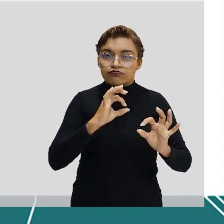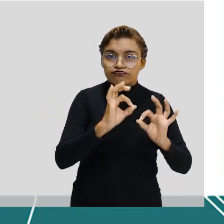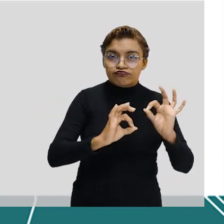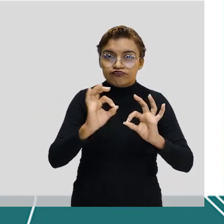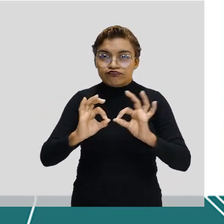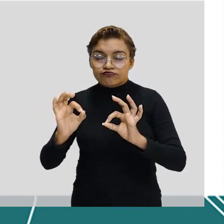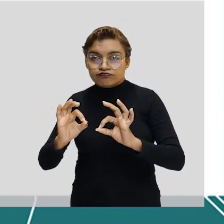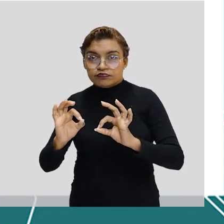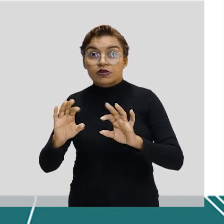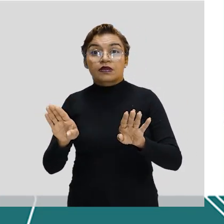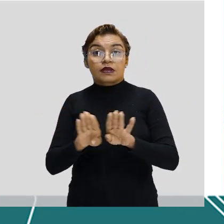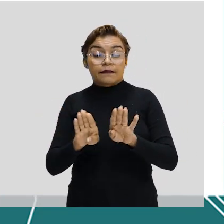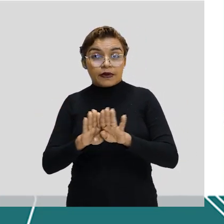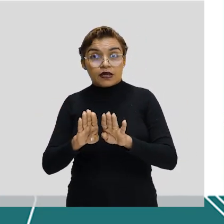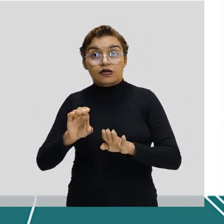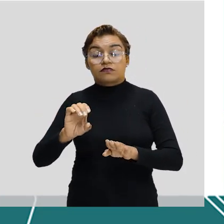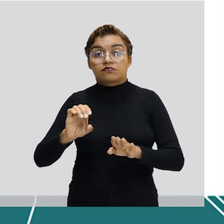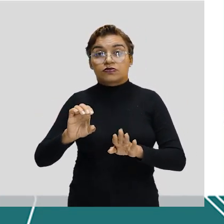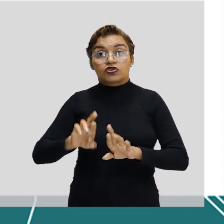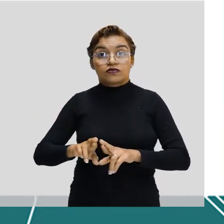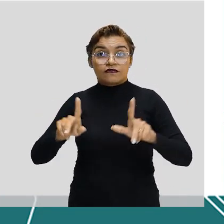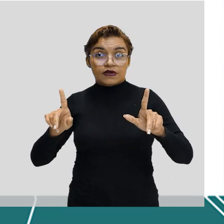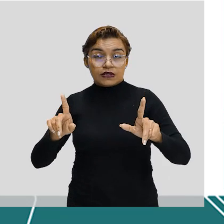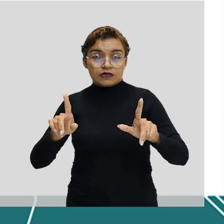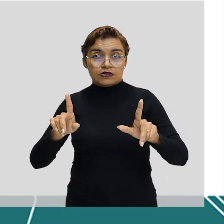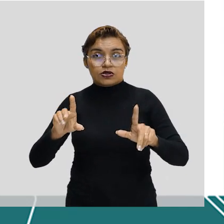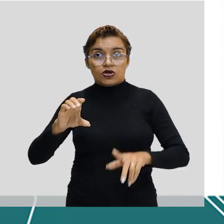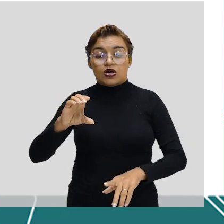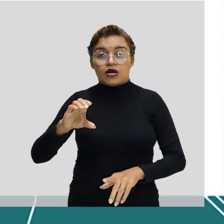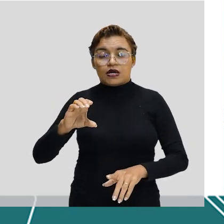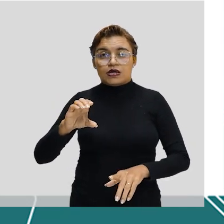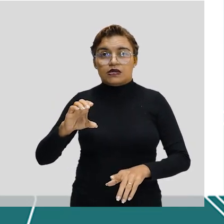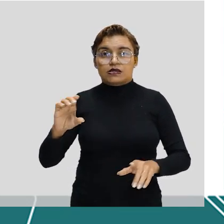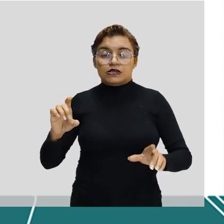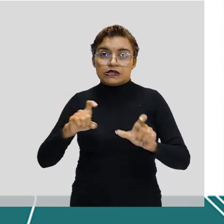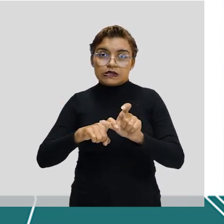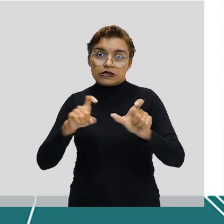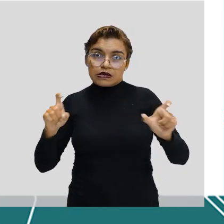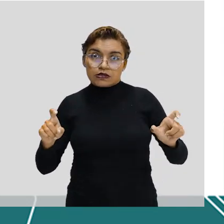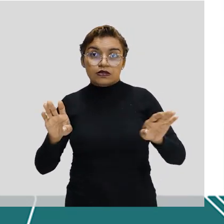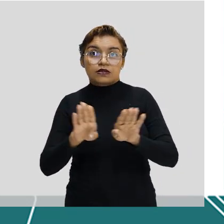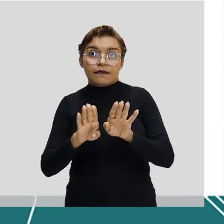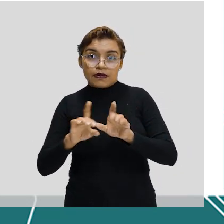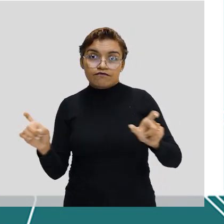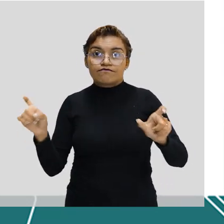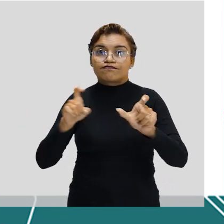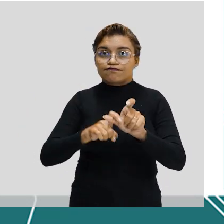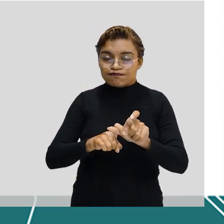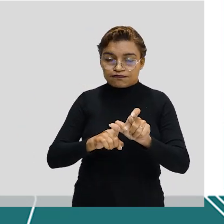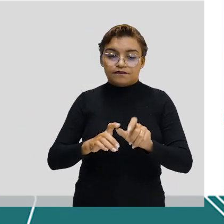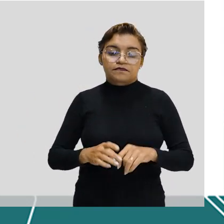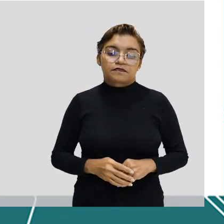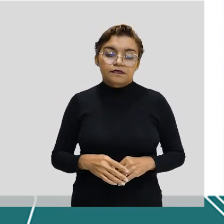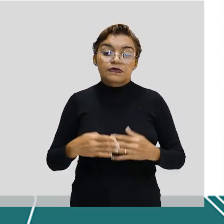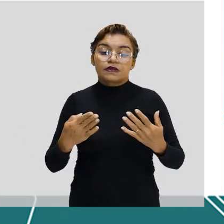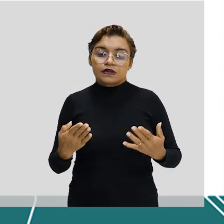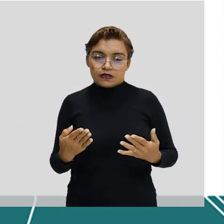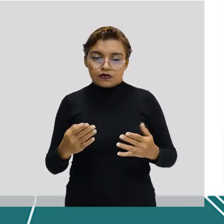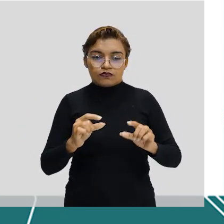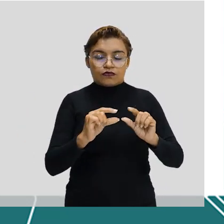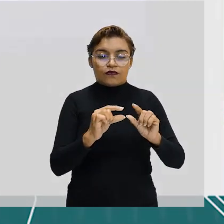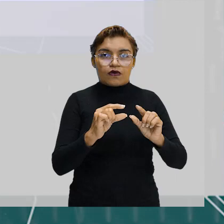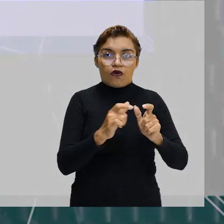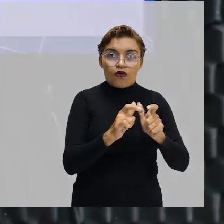por subordinação. Se eu sei que as orações coordenadas se ligam pelo sentido, mas não